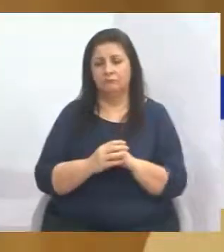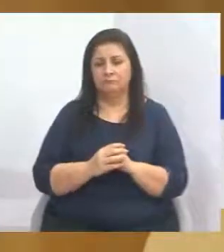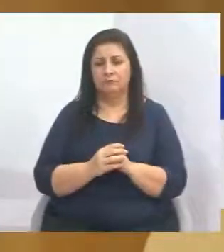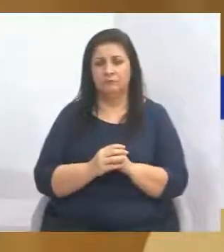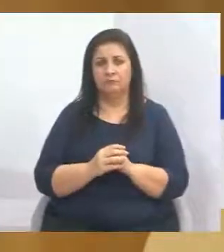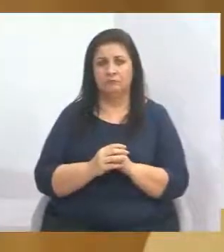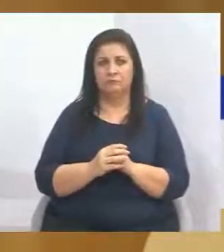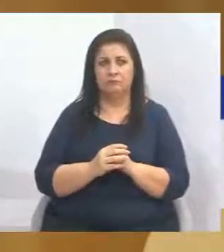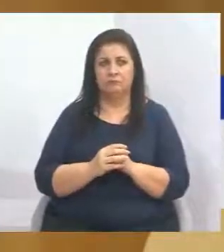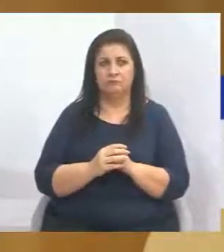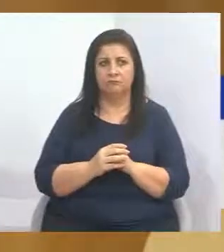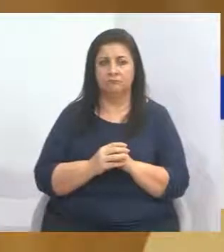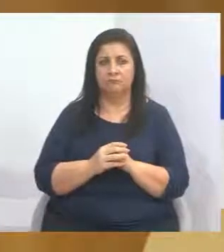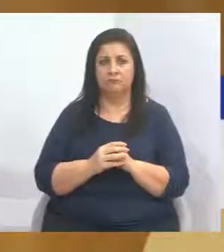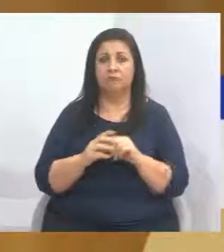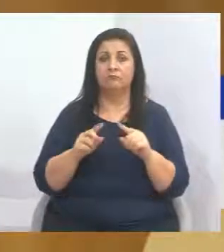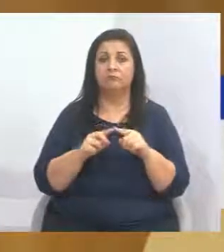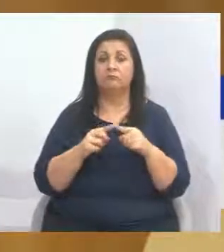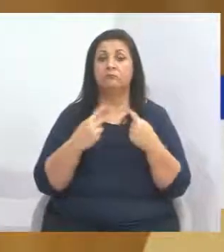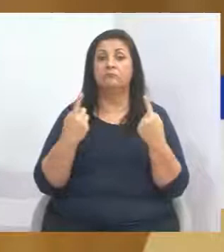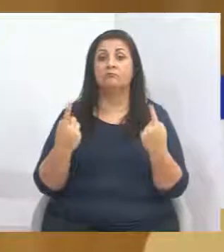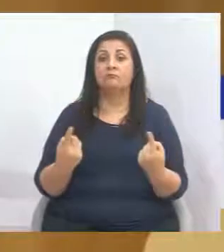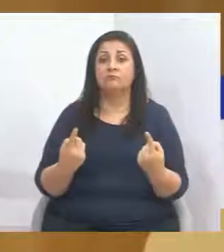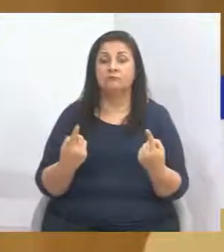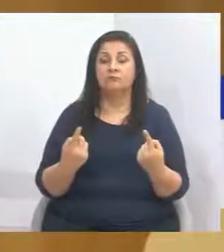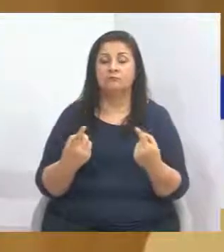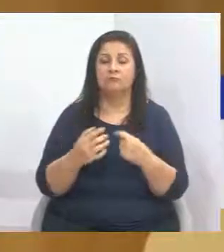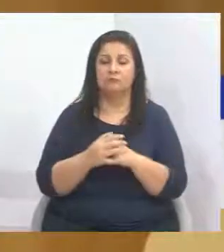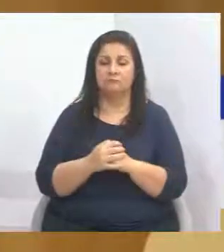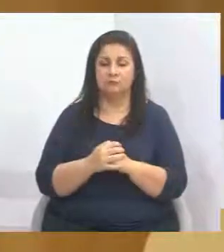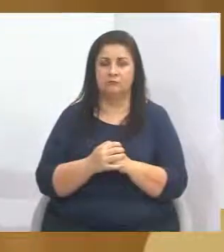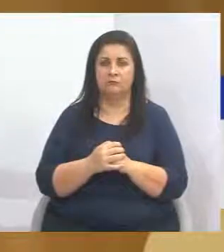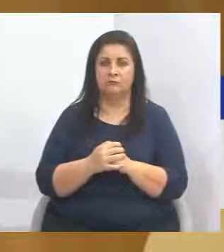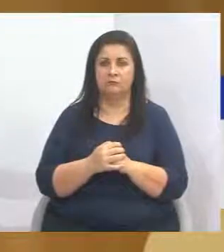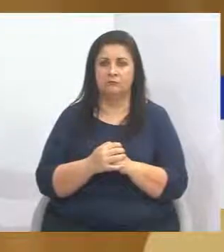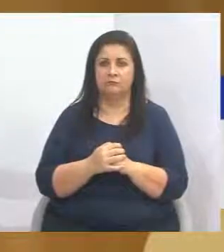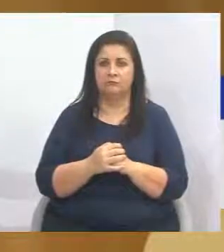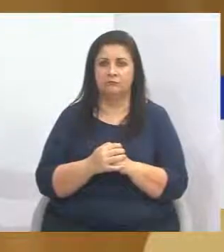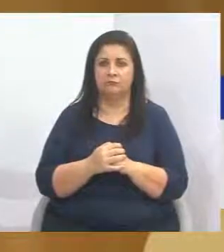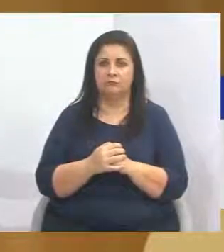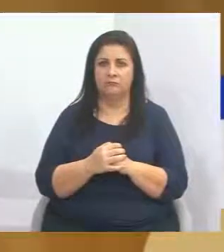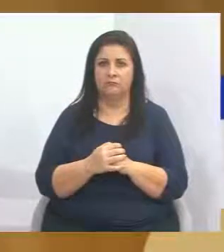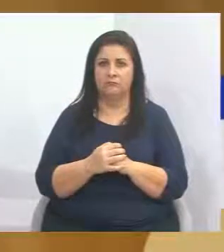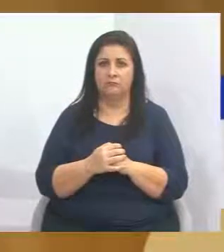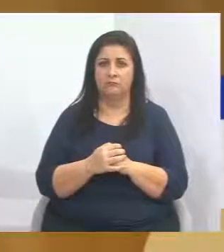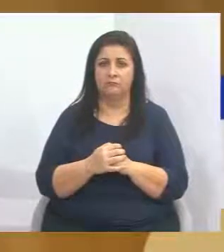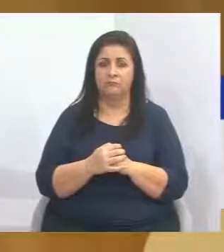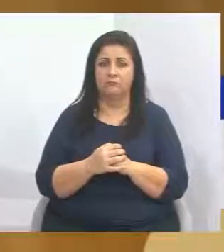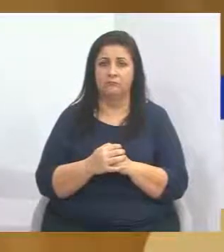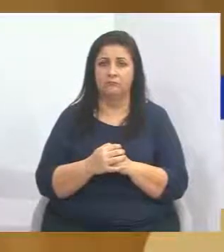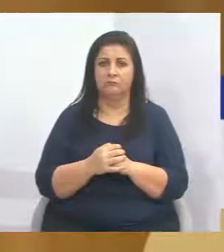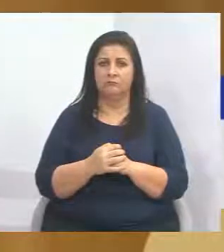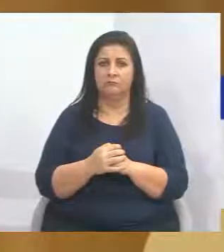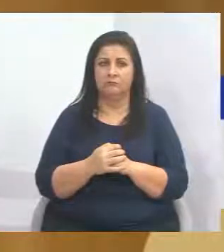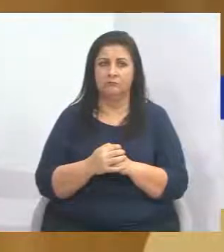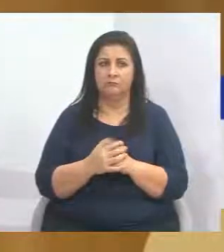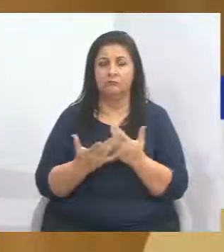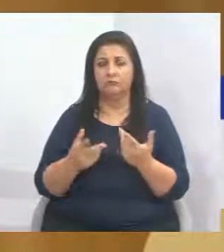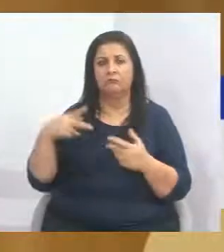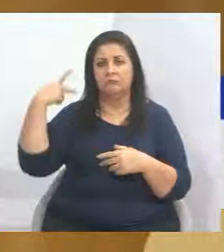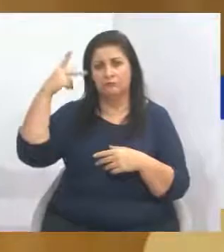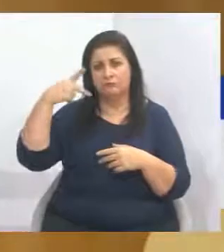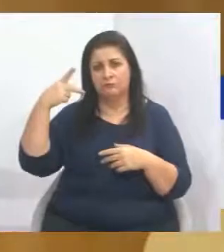unanimidade, mas pelo seu mérito, tá? E o próprio